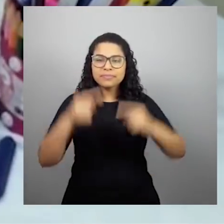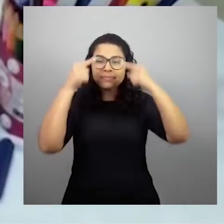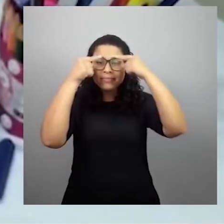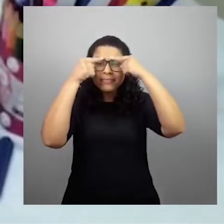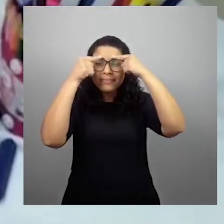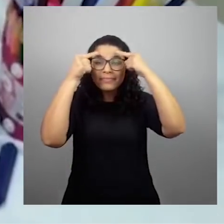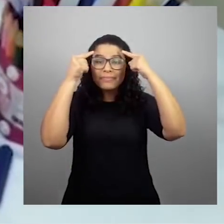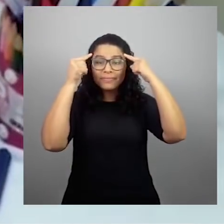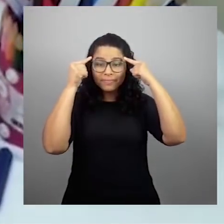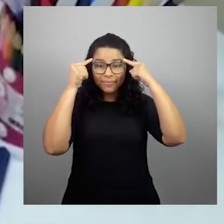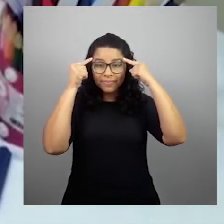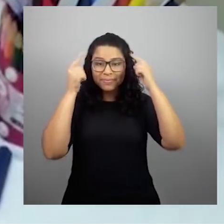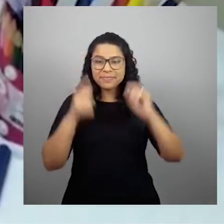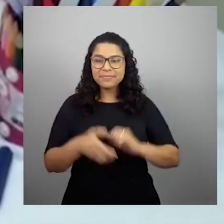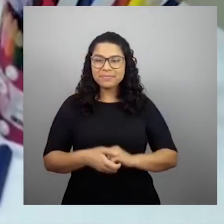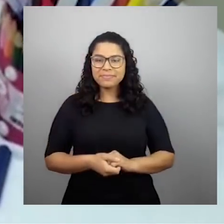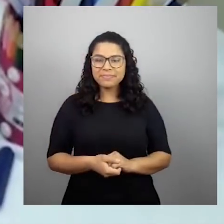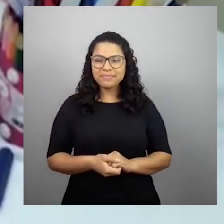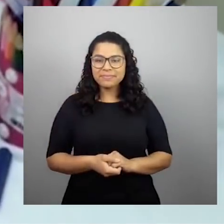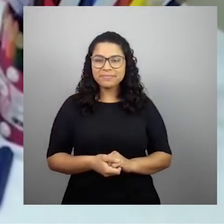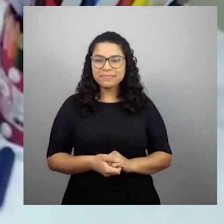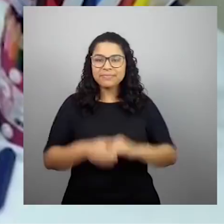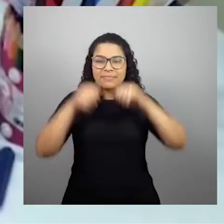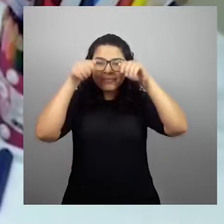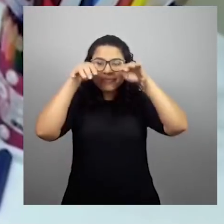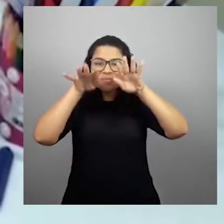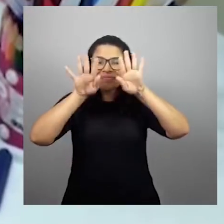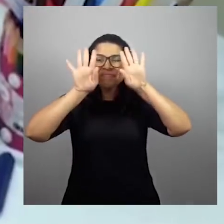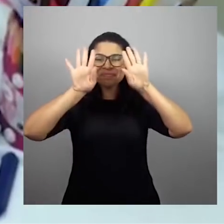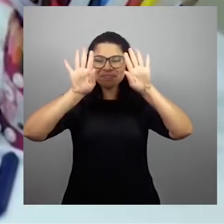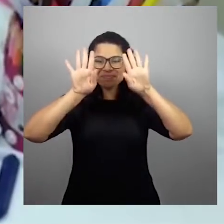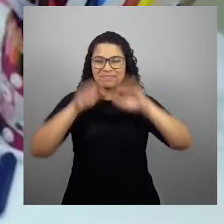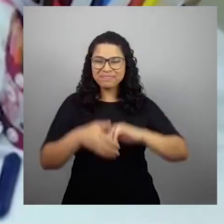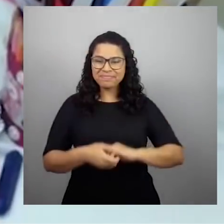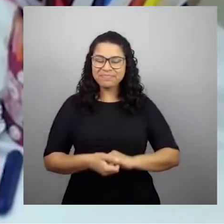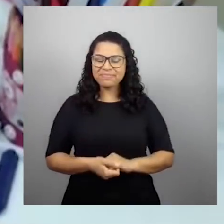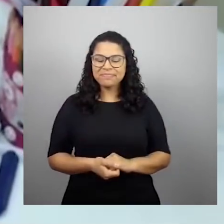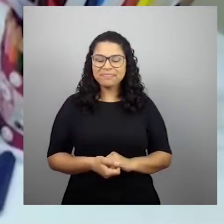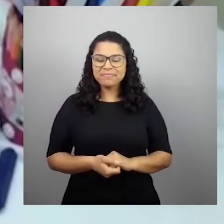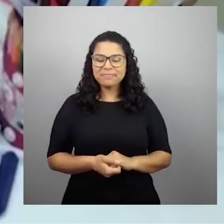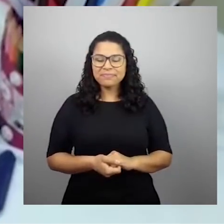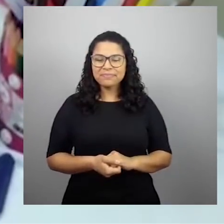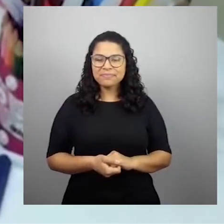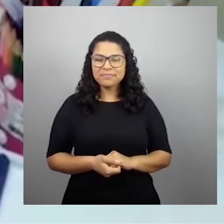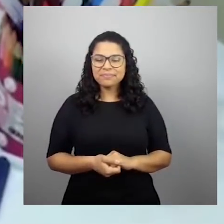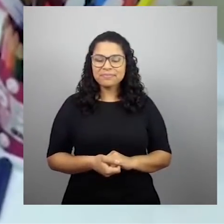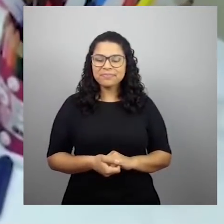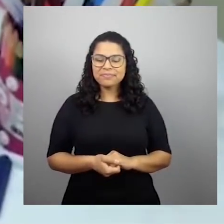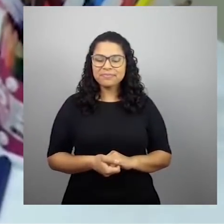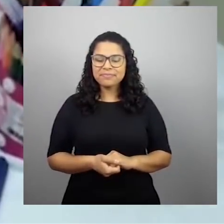as sobrancelhas, os cílios,